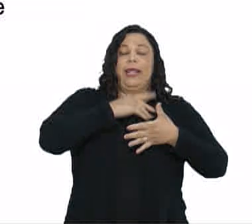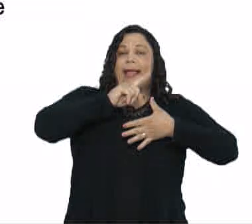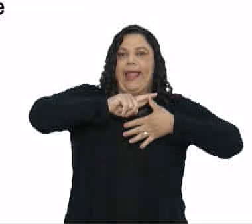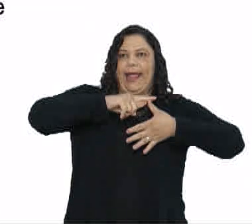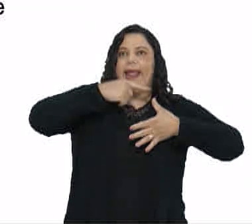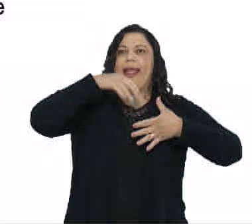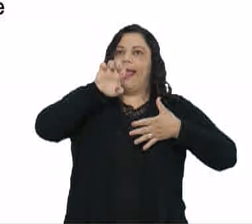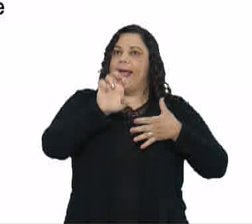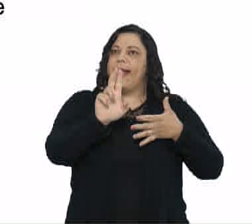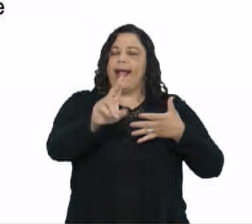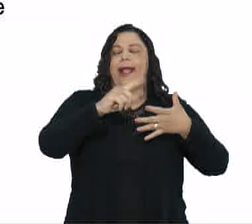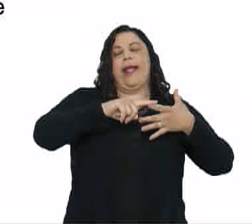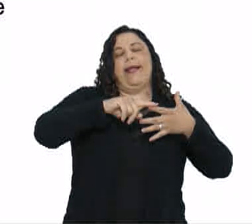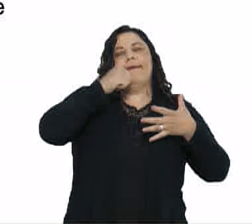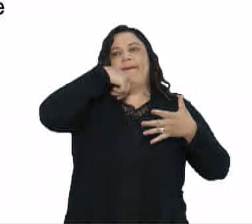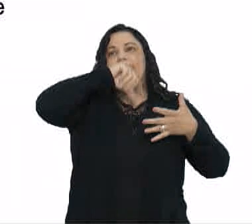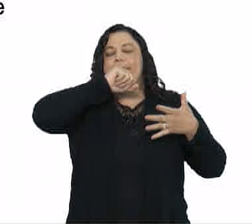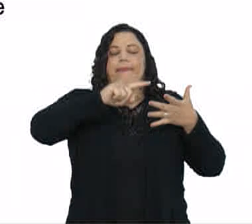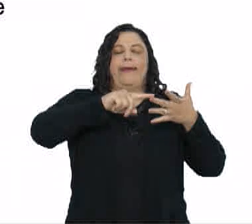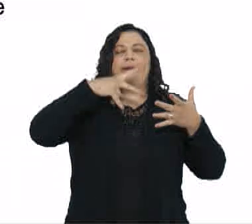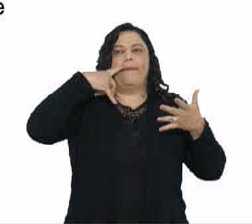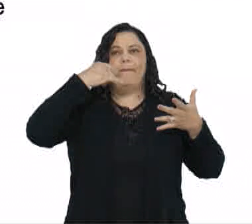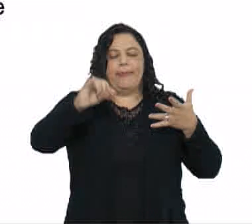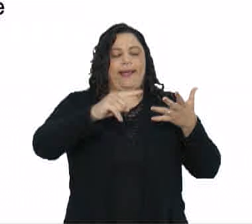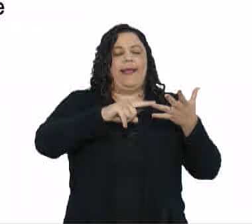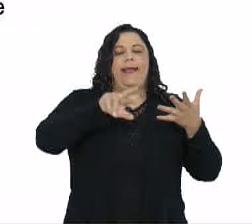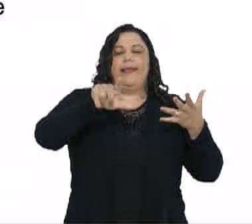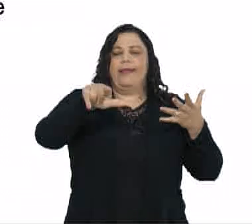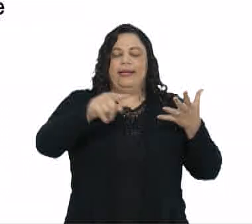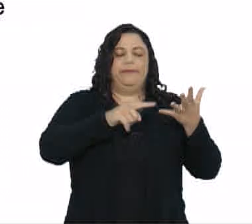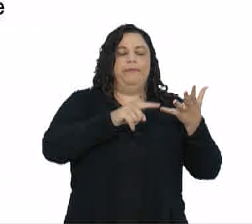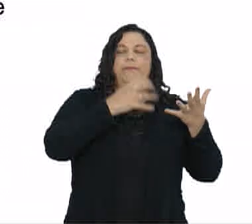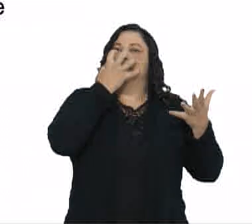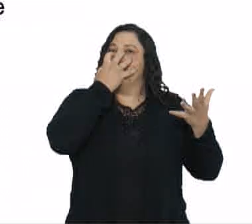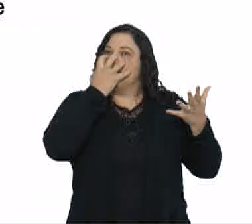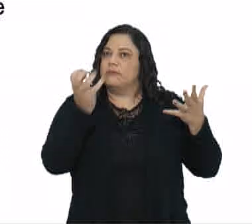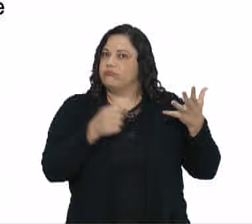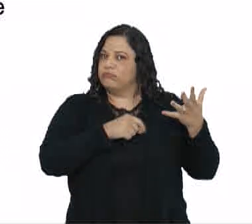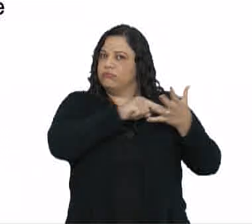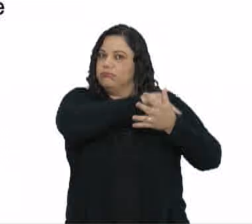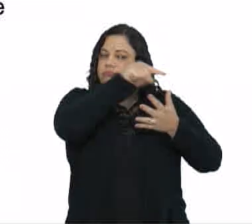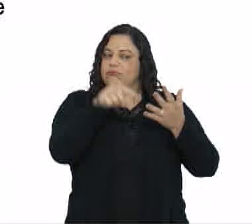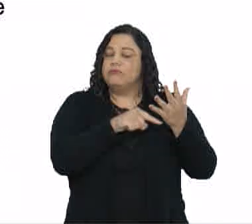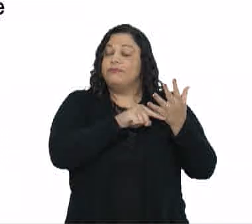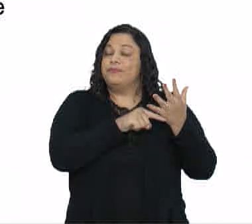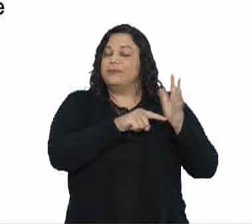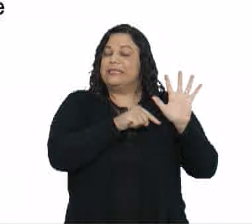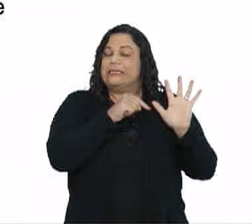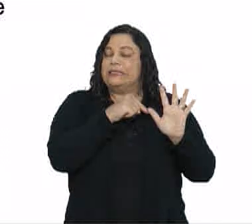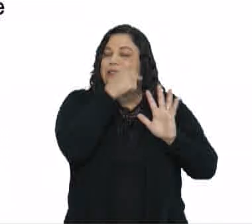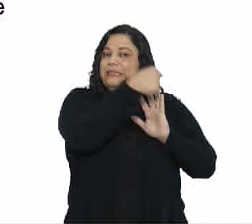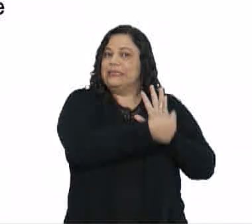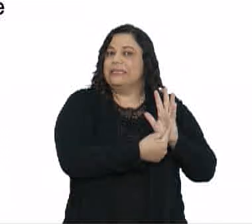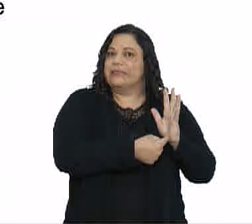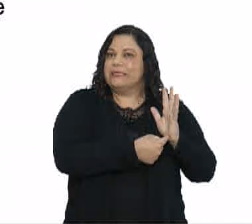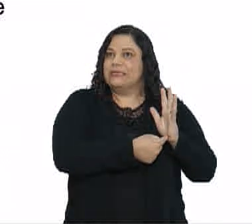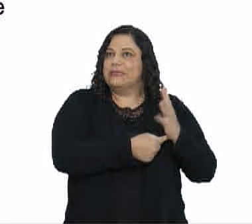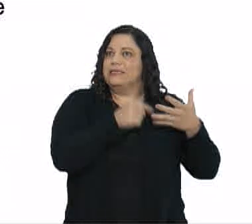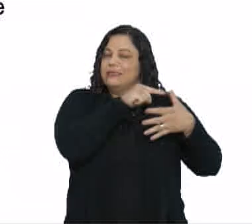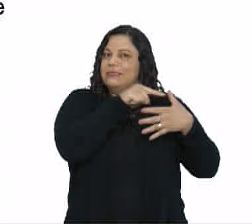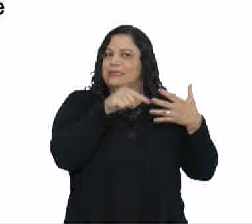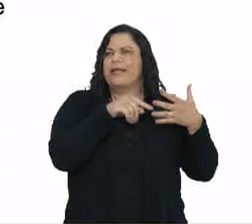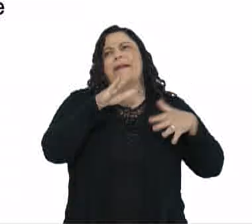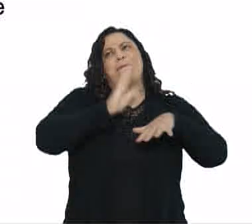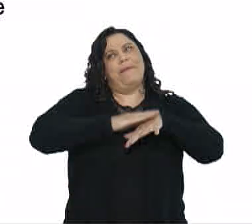meu pai, minha irmã Su e o meu cachorro Dogma, são os sujeitos da oração. Como é mais